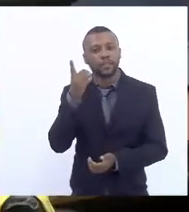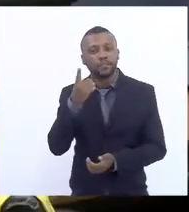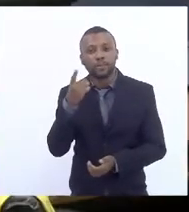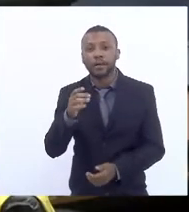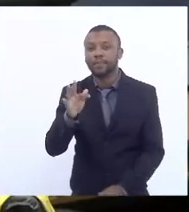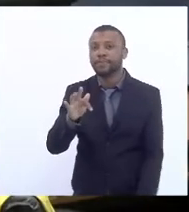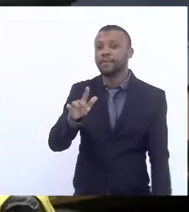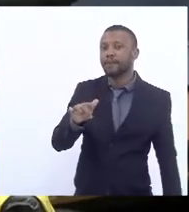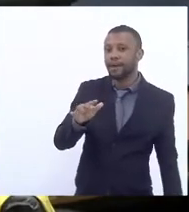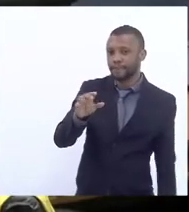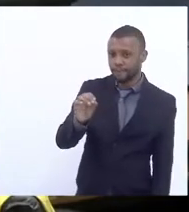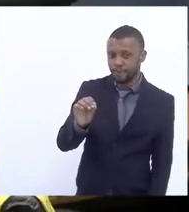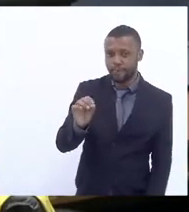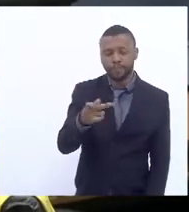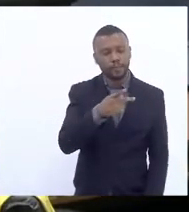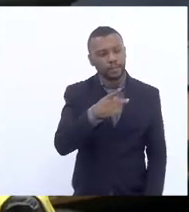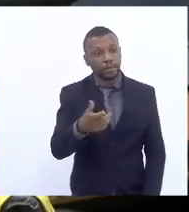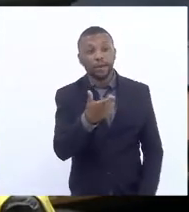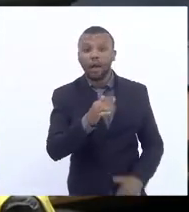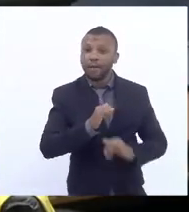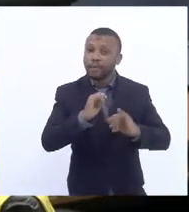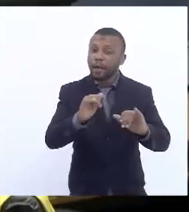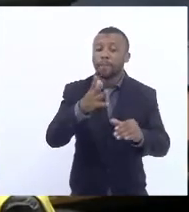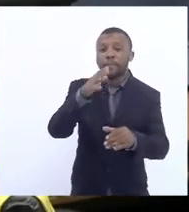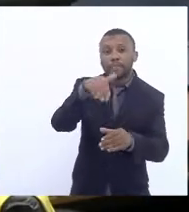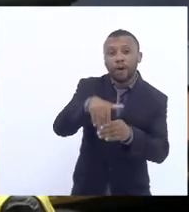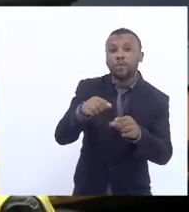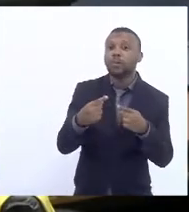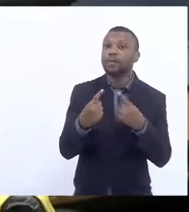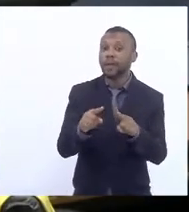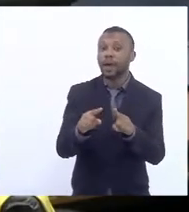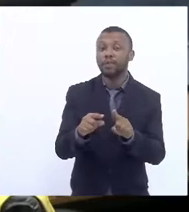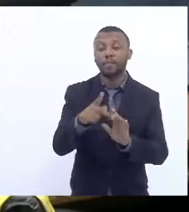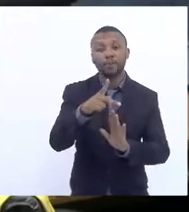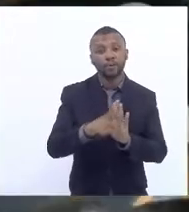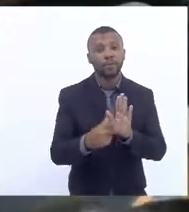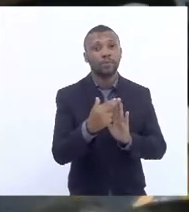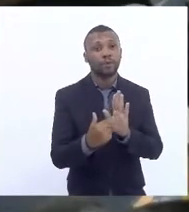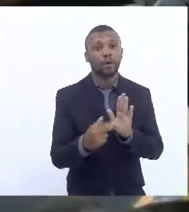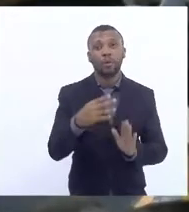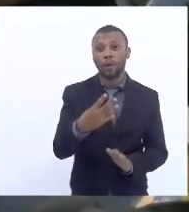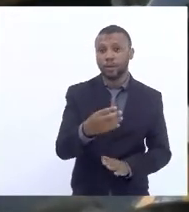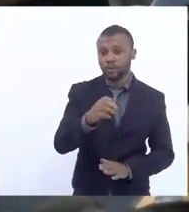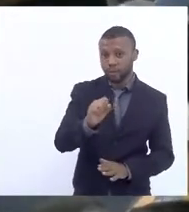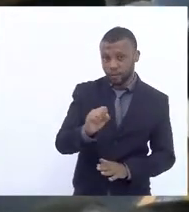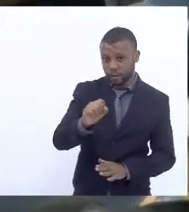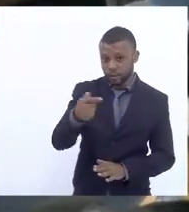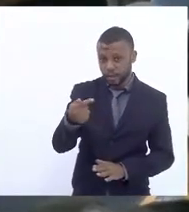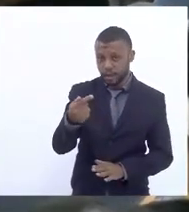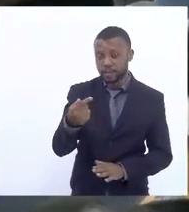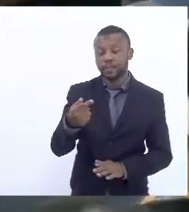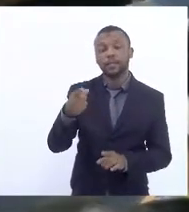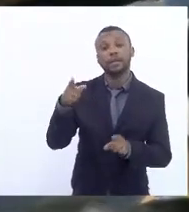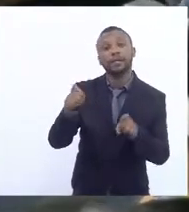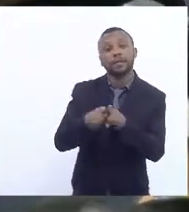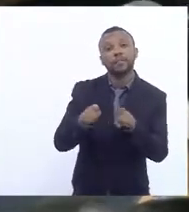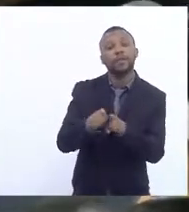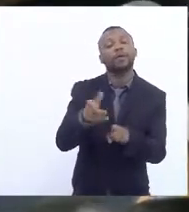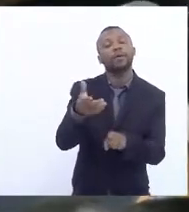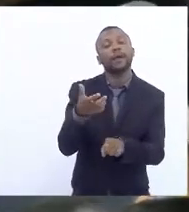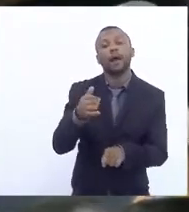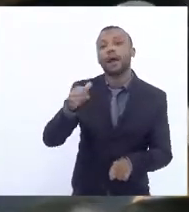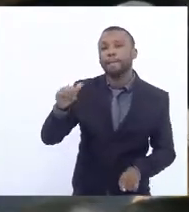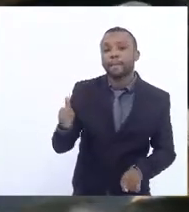em primeiro lugar, eu quero declarar meu voto contrário ao projeto de resolução 847. E quero também aproveitar para